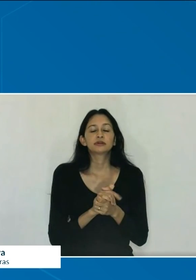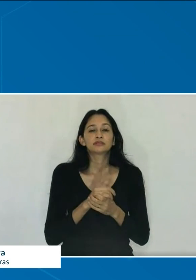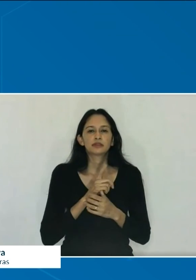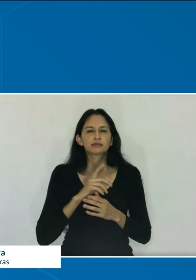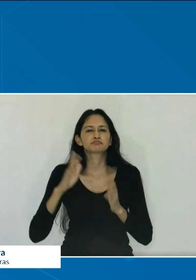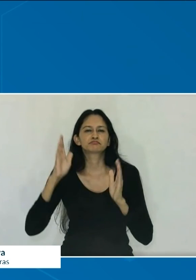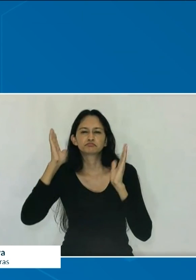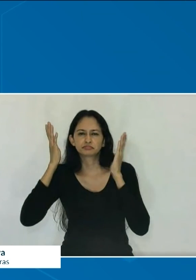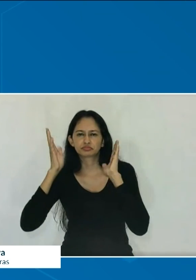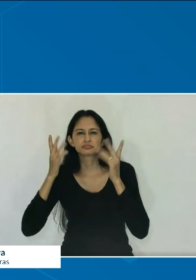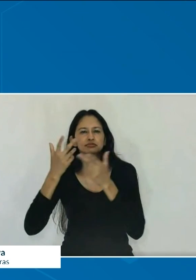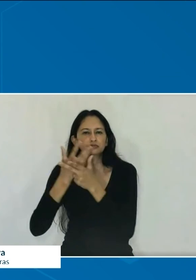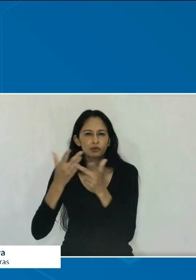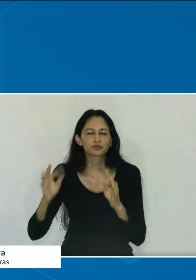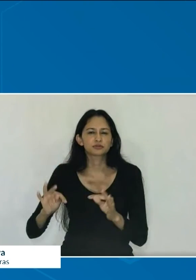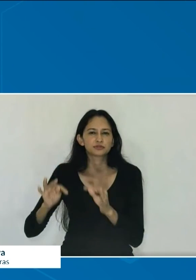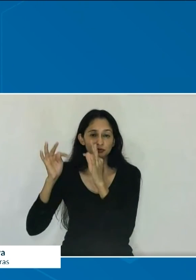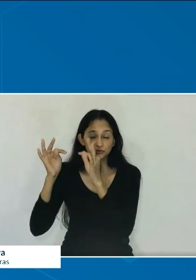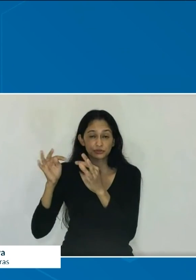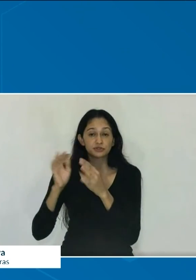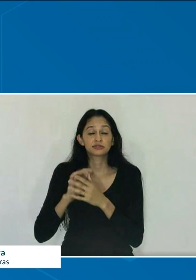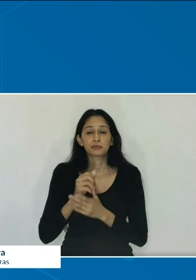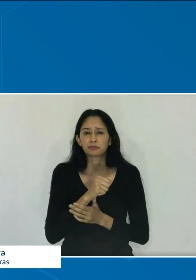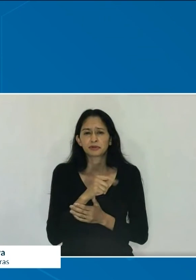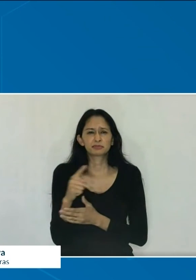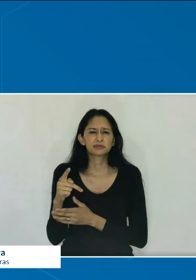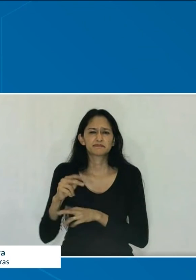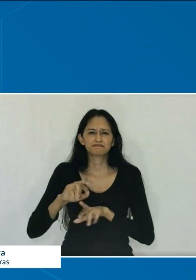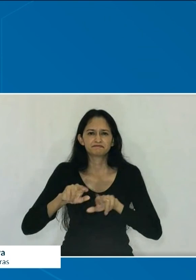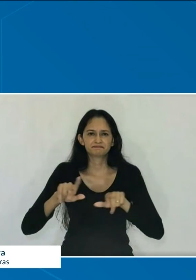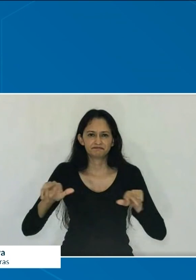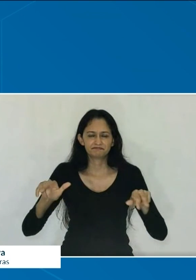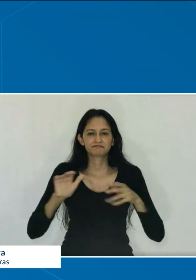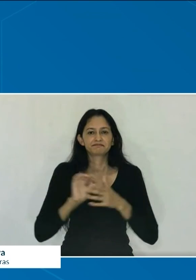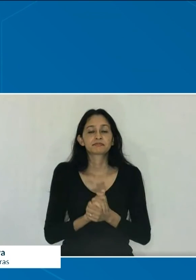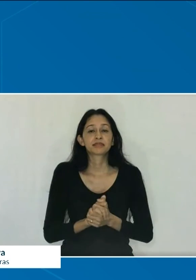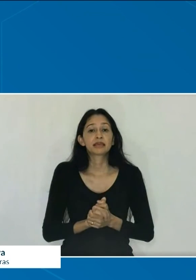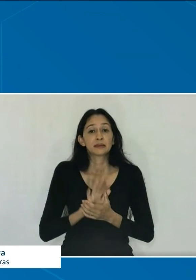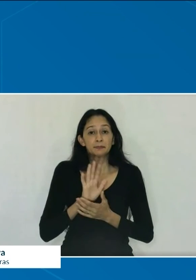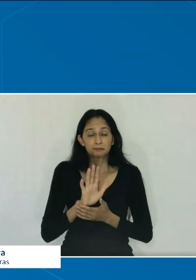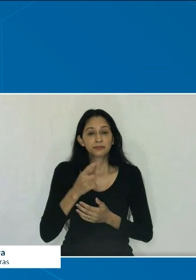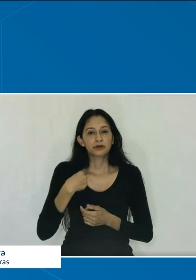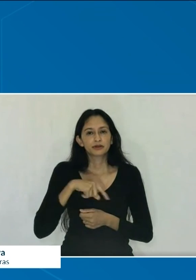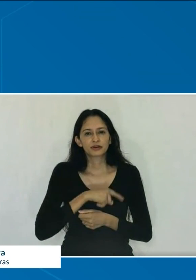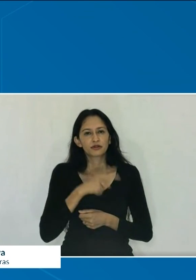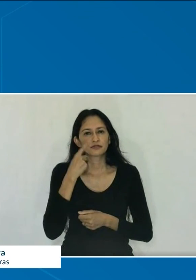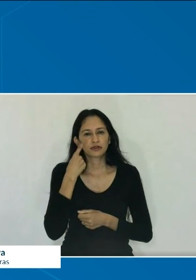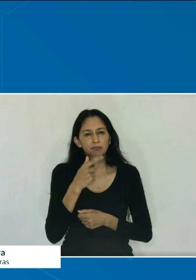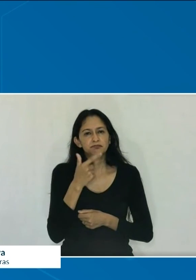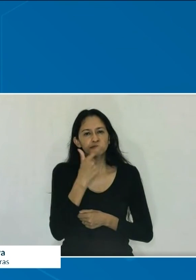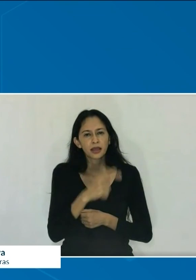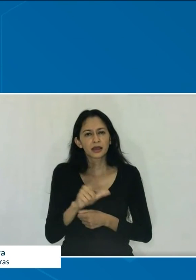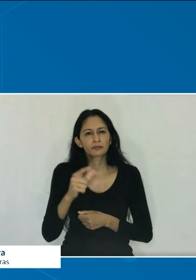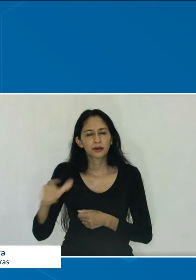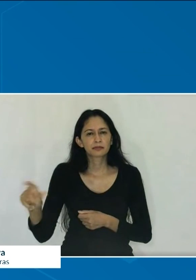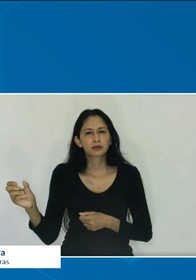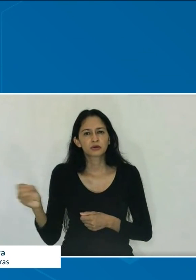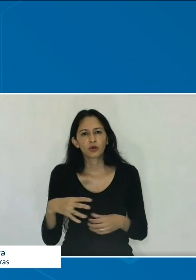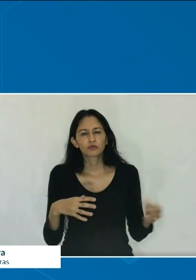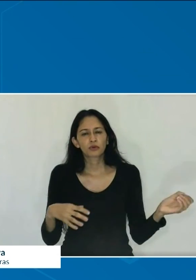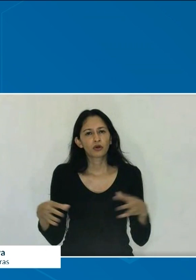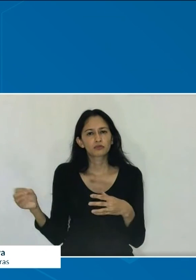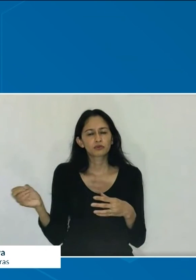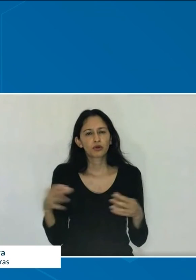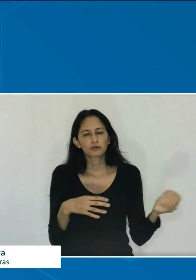nós temos uma série de aplicativos. Isso, por exemplo, cada vez nós temos mais e mais empresas, mais empreendedorismo, até os alunos